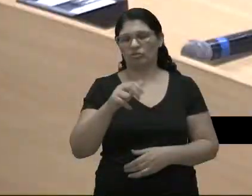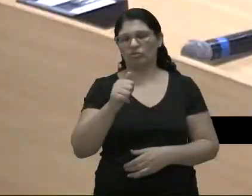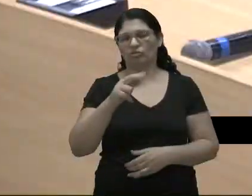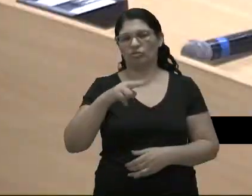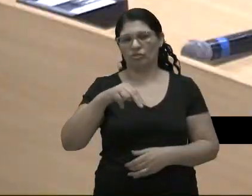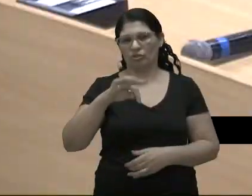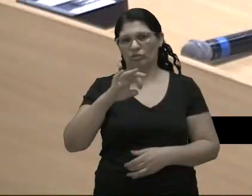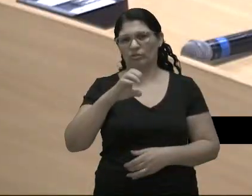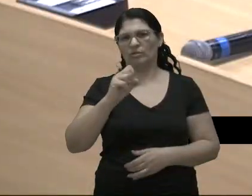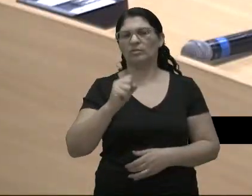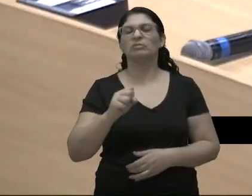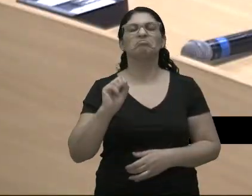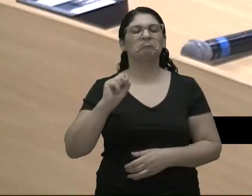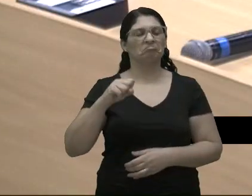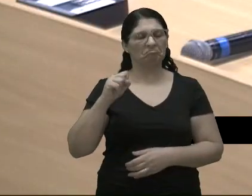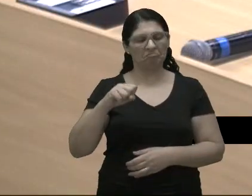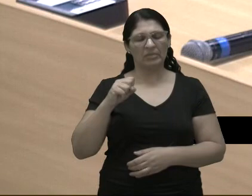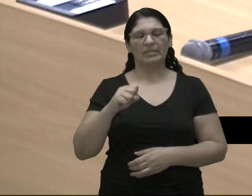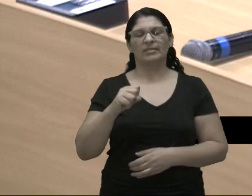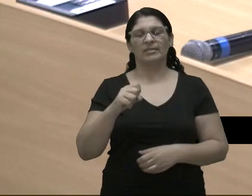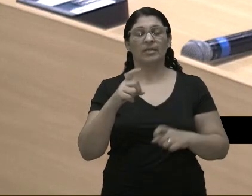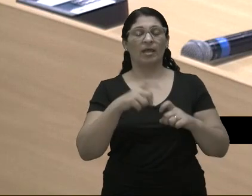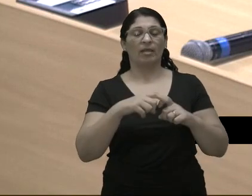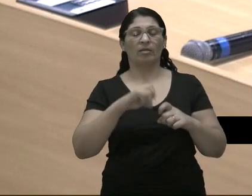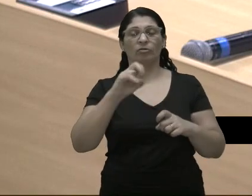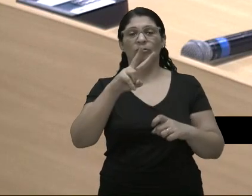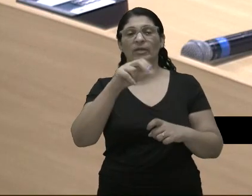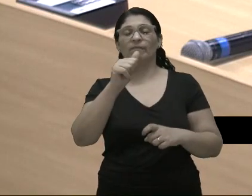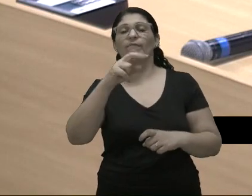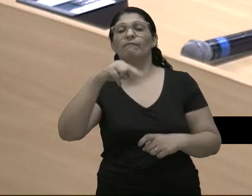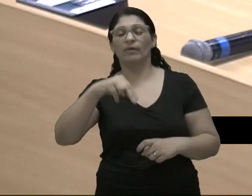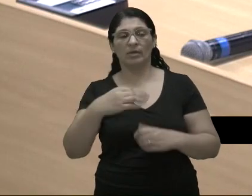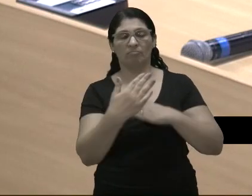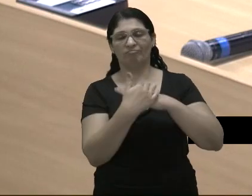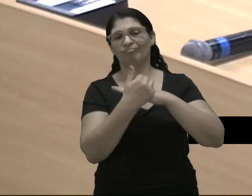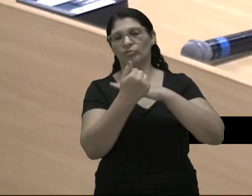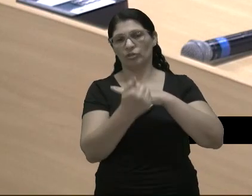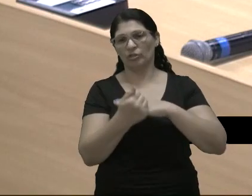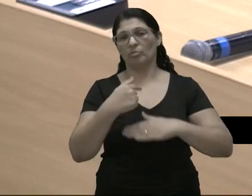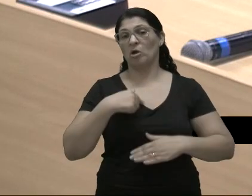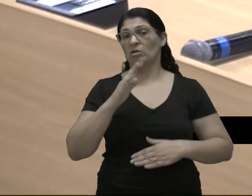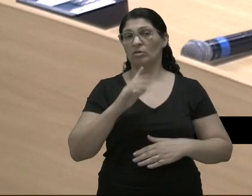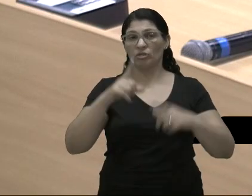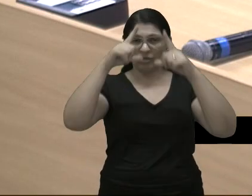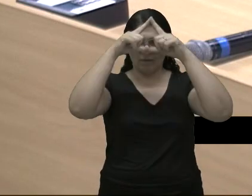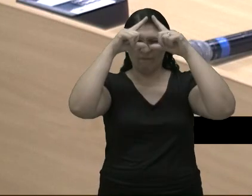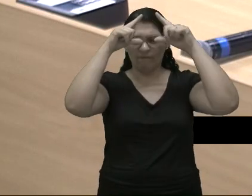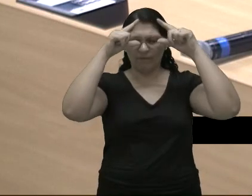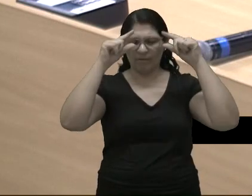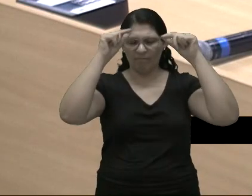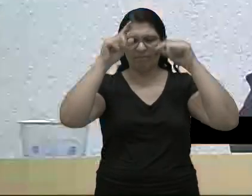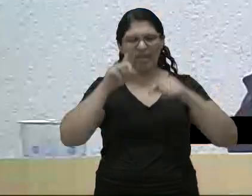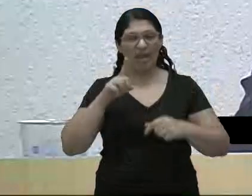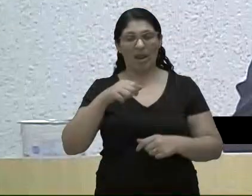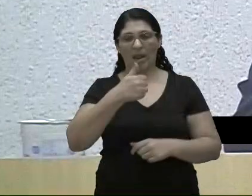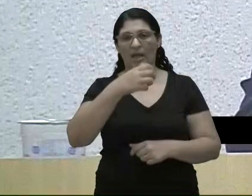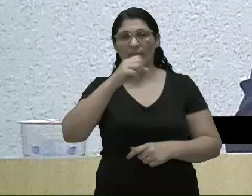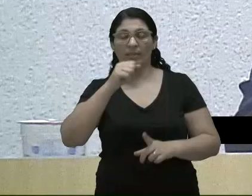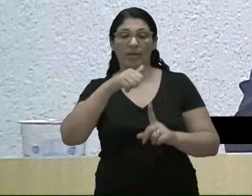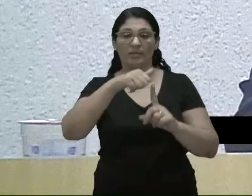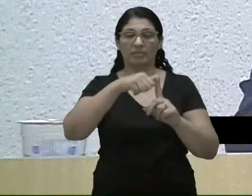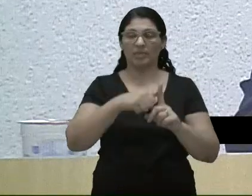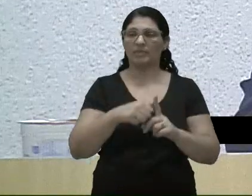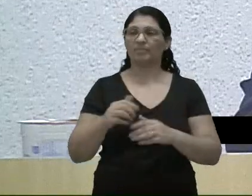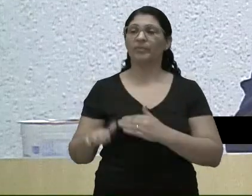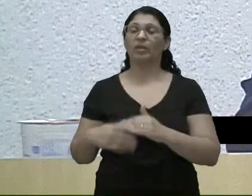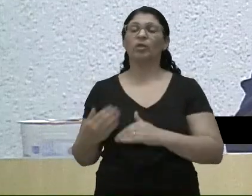fui convidada pelo Dr. Ivan, porque eu já era enfermeira assistencial da UPA Santa Helena há 10 meses. Legal. E o processo seletivo, a